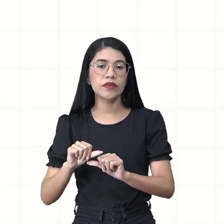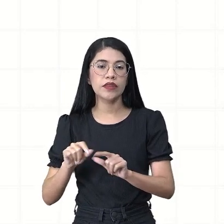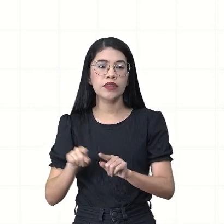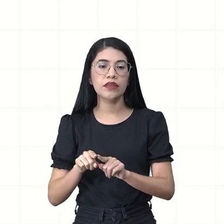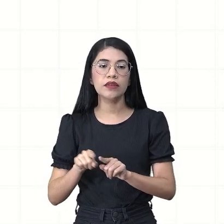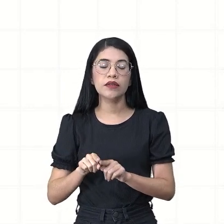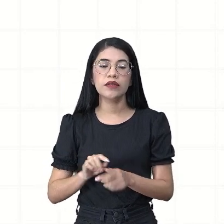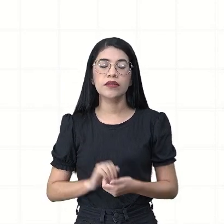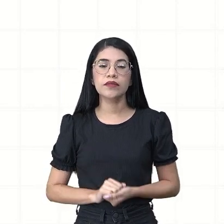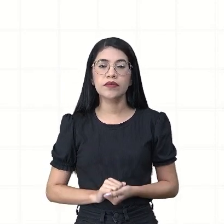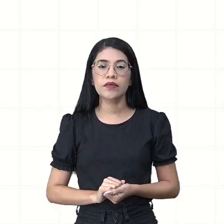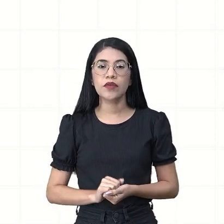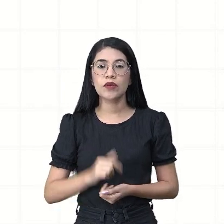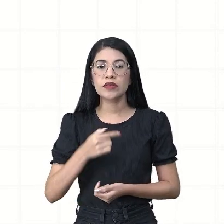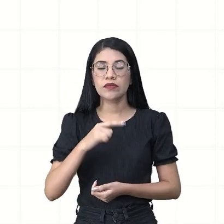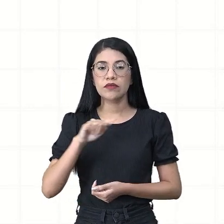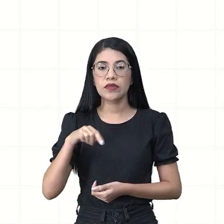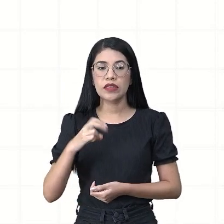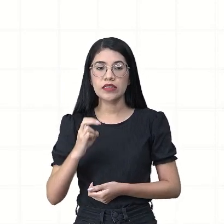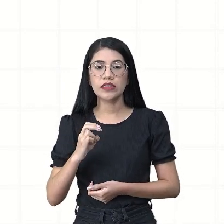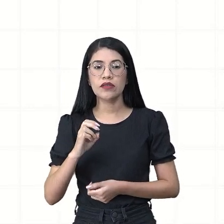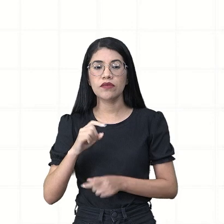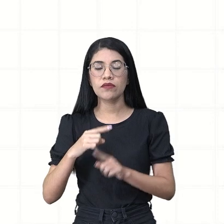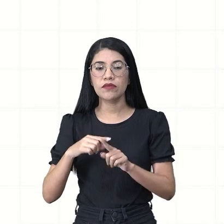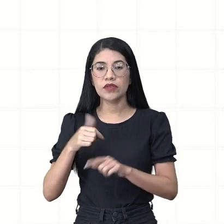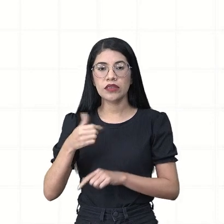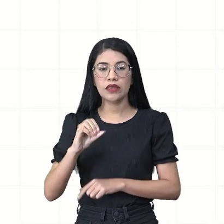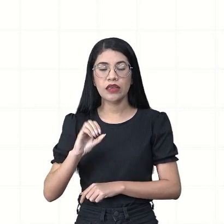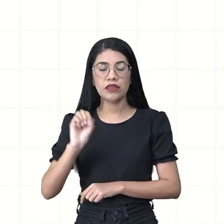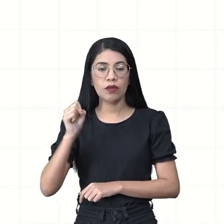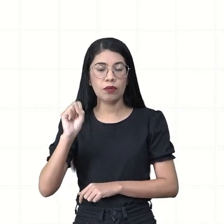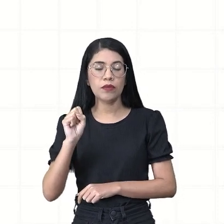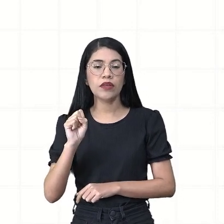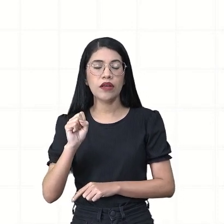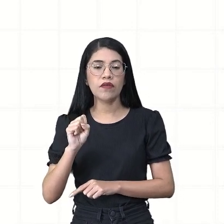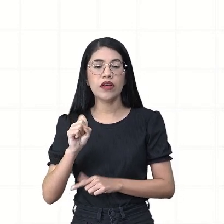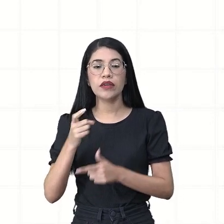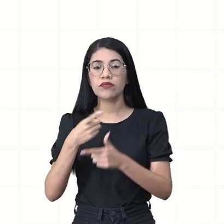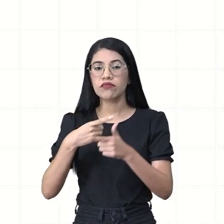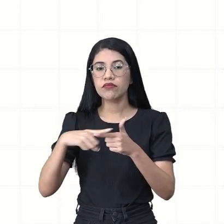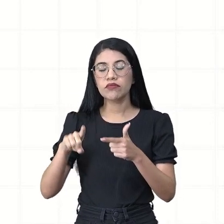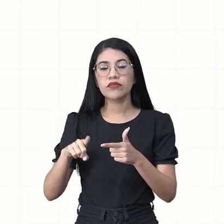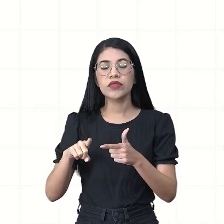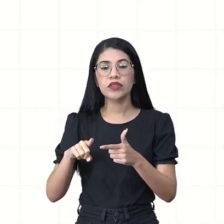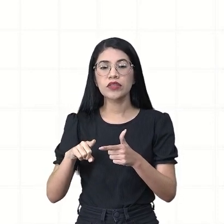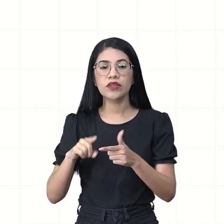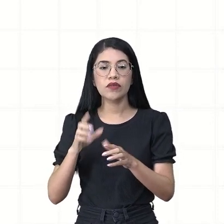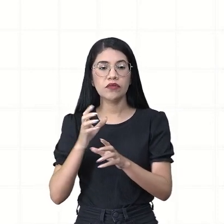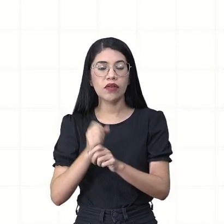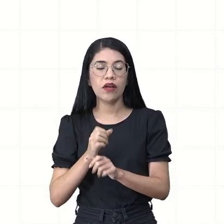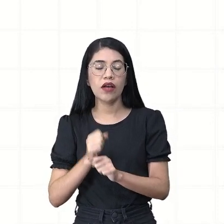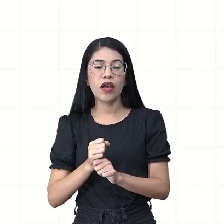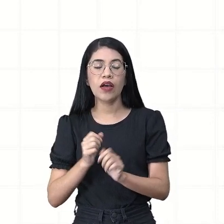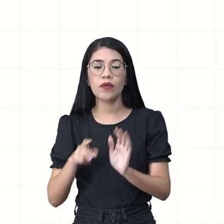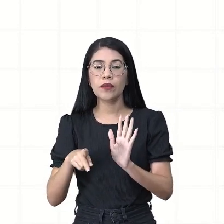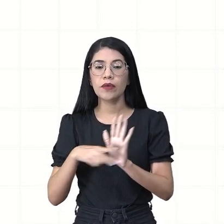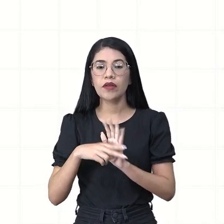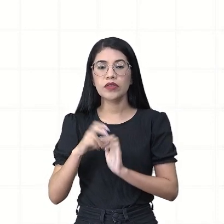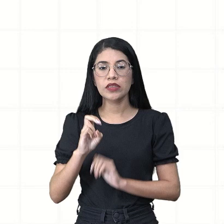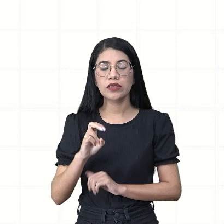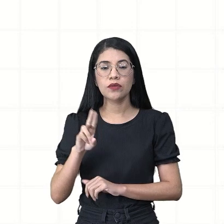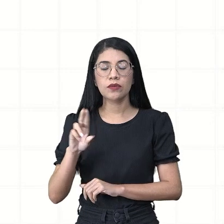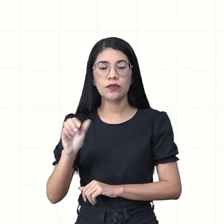notação científica, né? Aí pronto, depois foi só dividir aí um pelo outro e achar 5 unidades